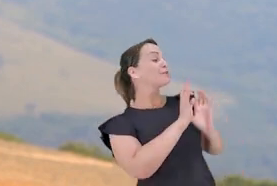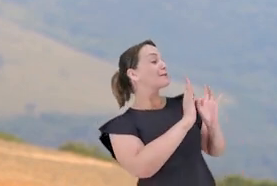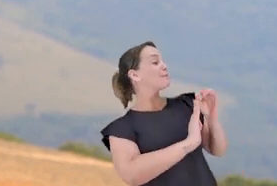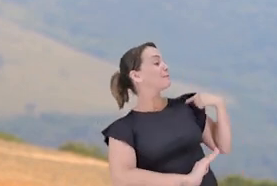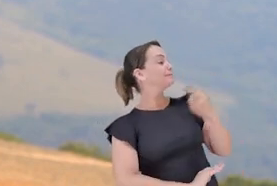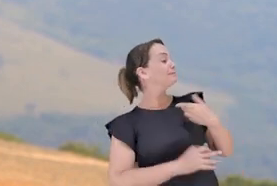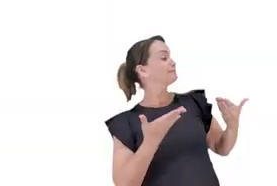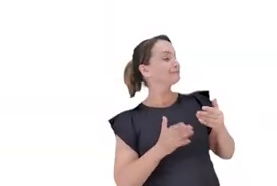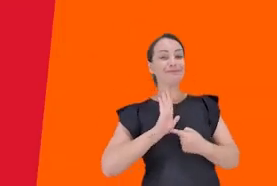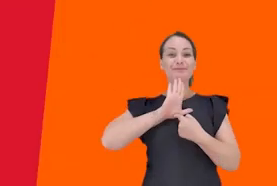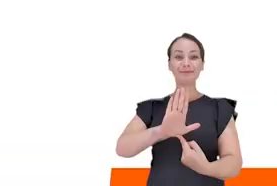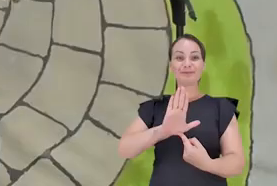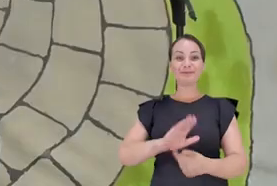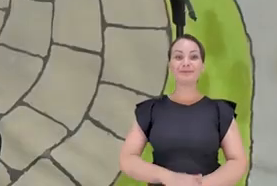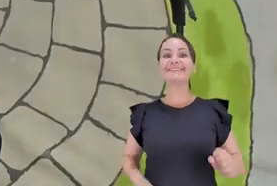hoje? Roda aí!